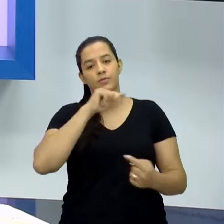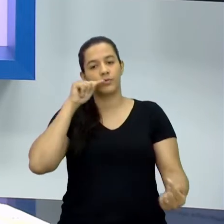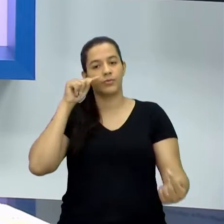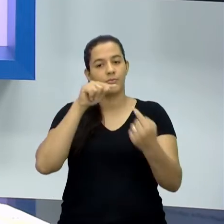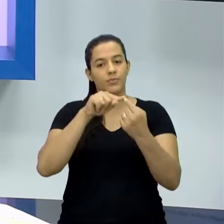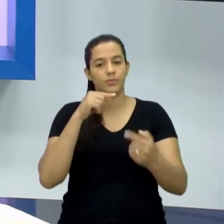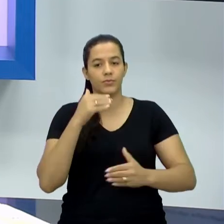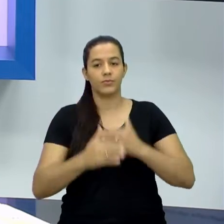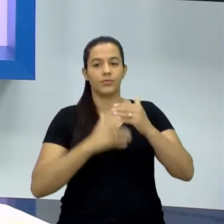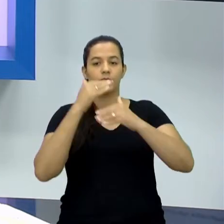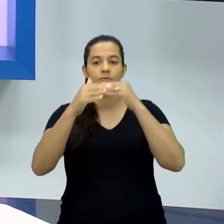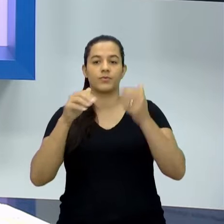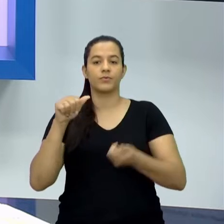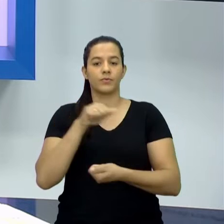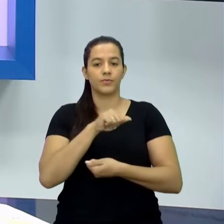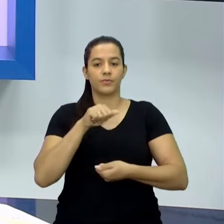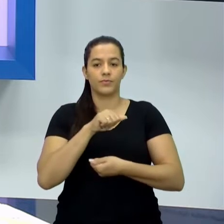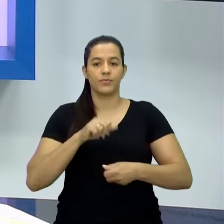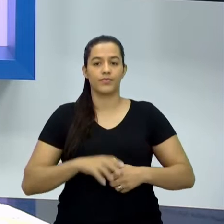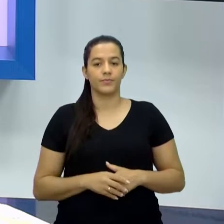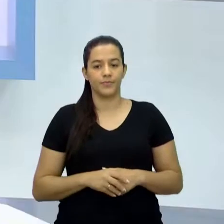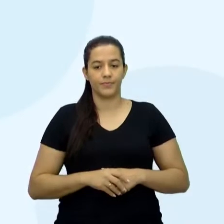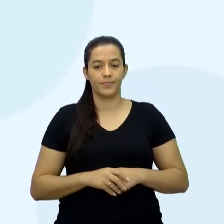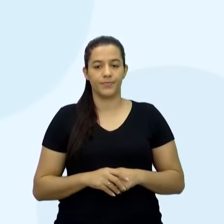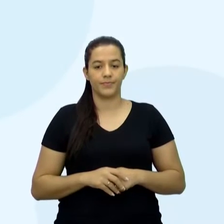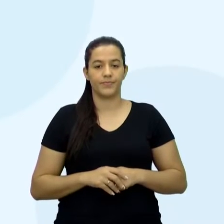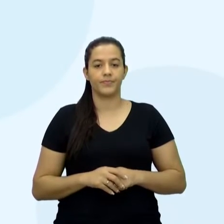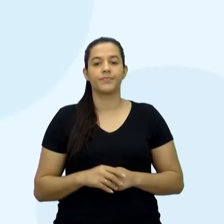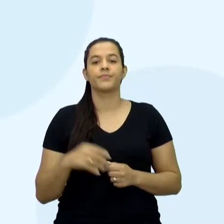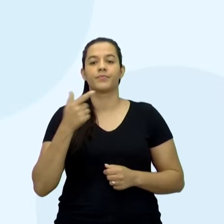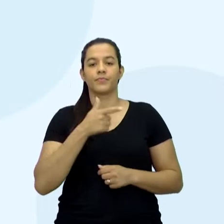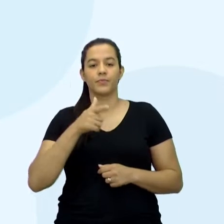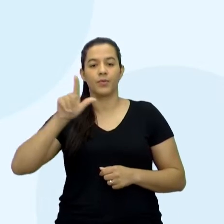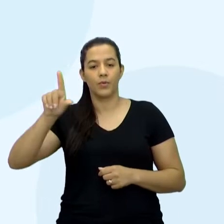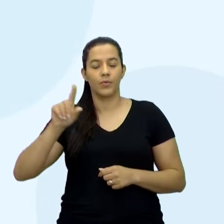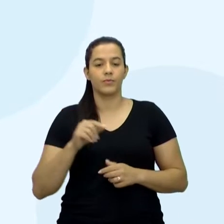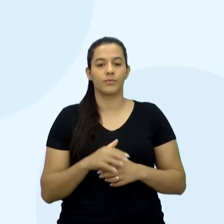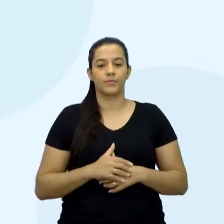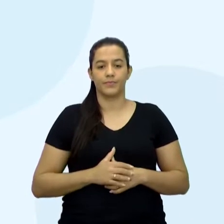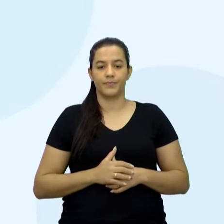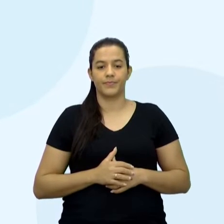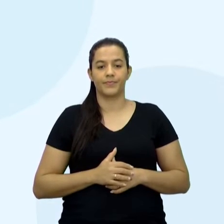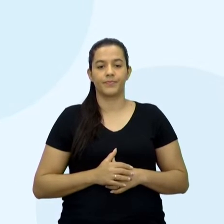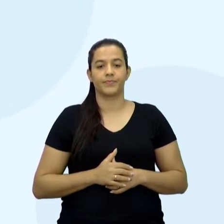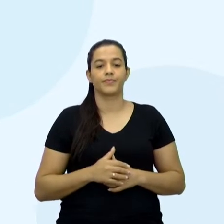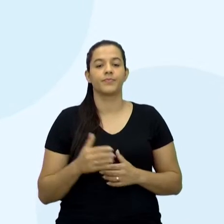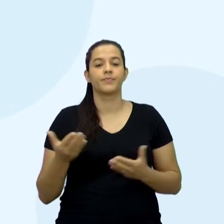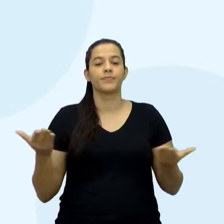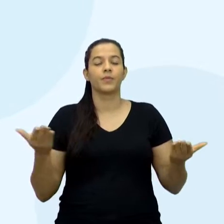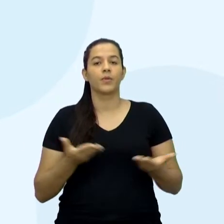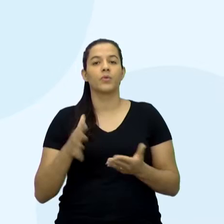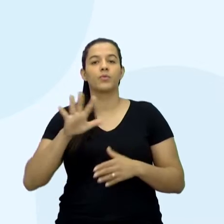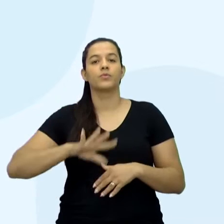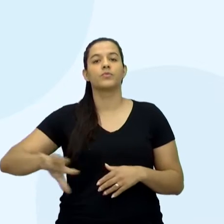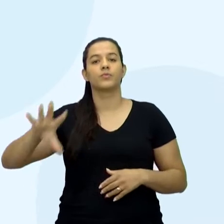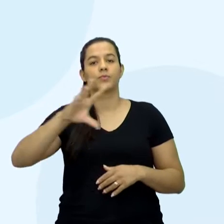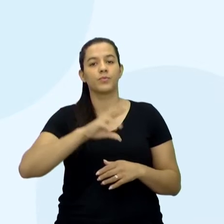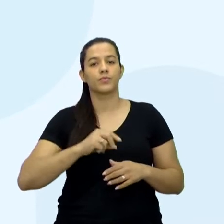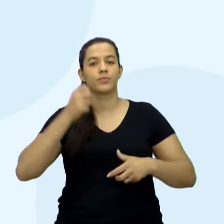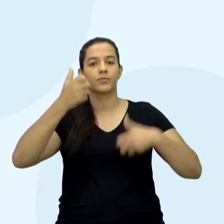aí do desenvolvimento sustentável. Outro questionamento. A cobertura é orientada